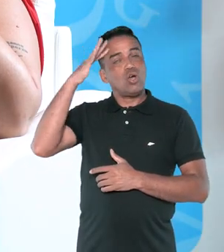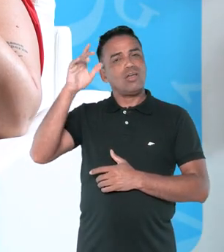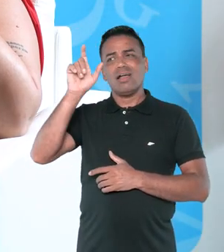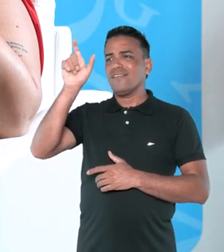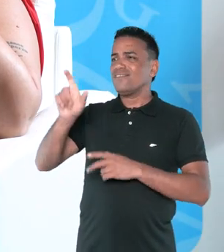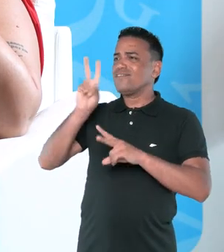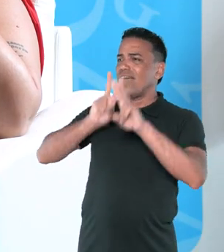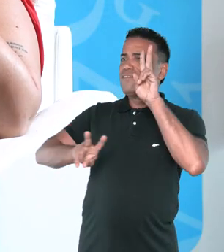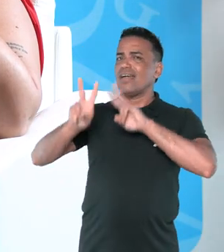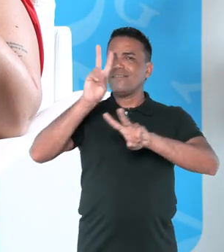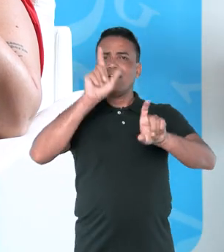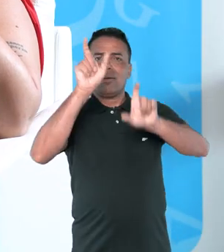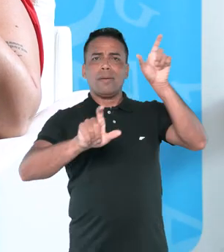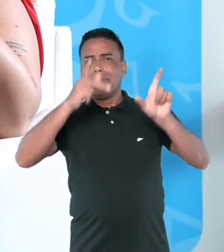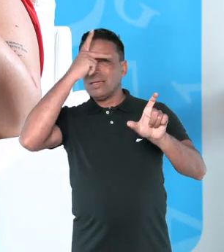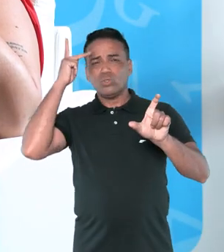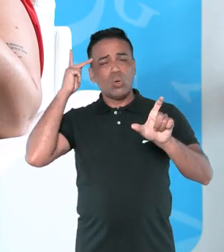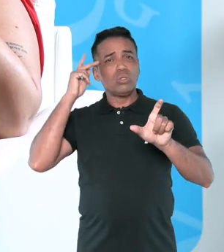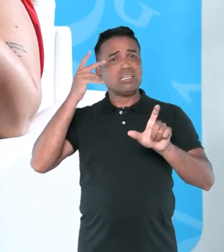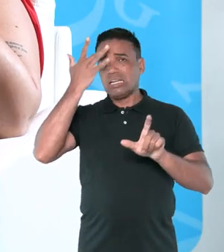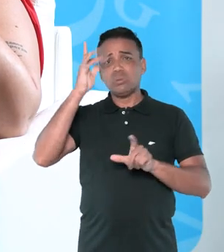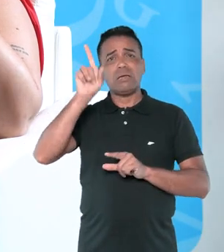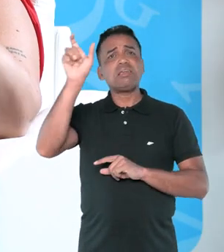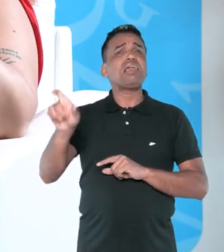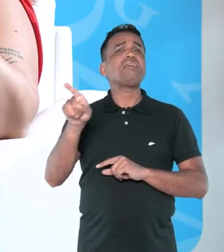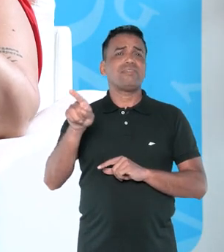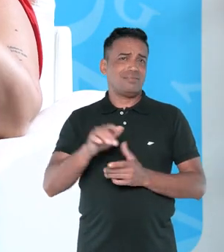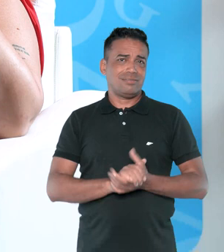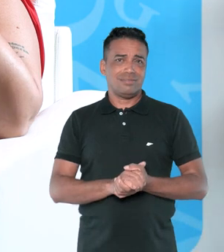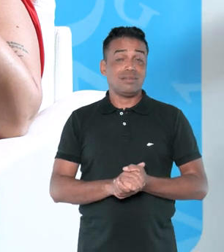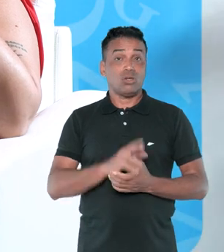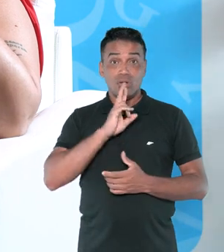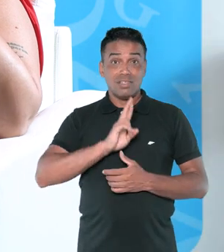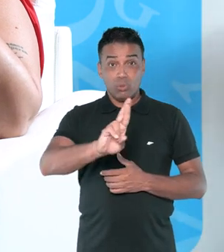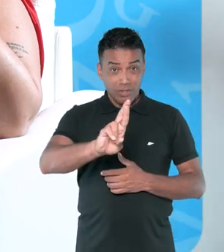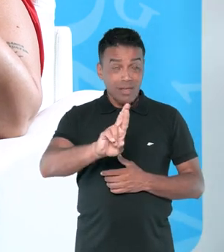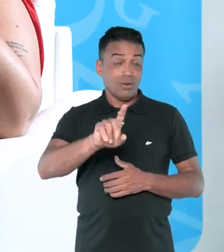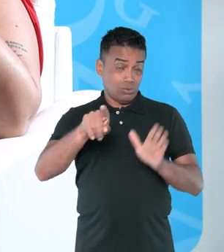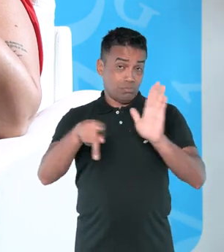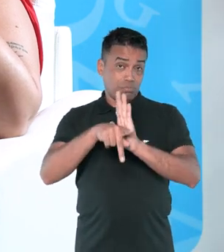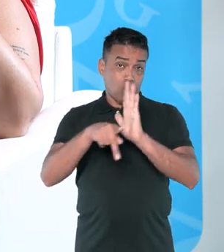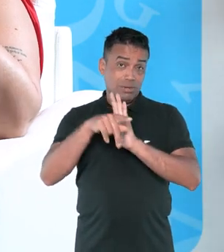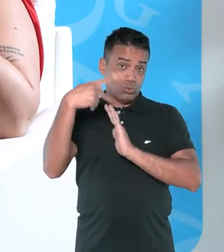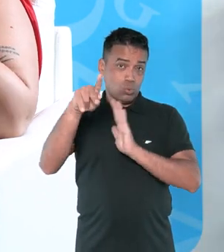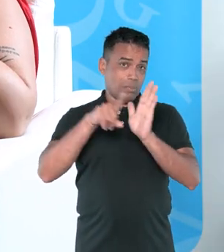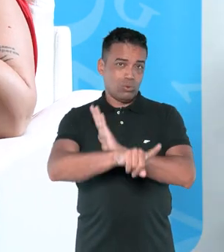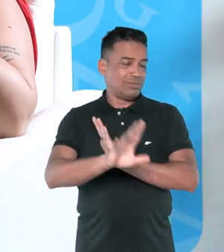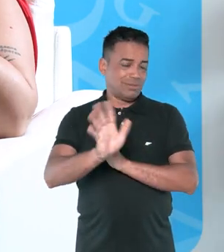quem são, ela não consegue ter uma névoa e ela fica tentando lembrar dessas pessoas. Eu não estou respondendo a tua pergunta, não, eu estou tentando dar um